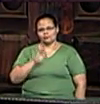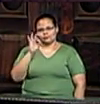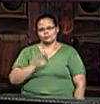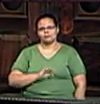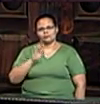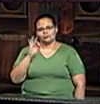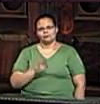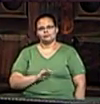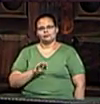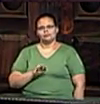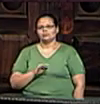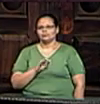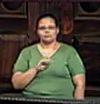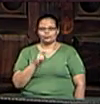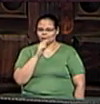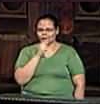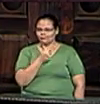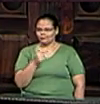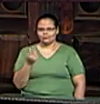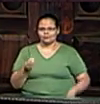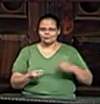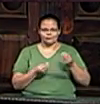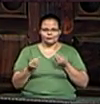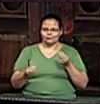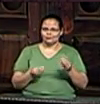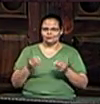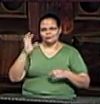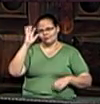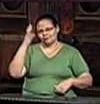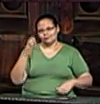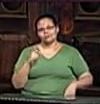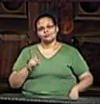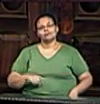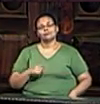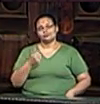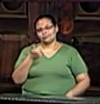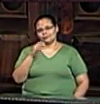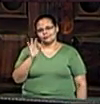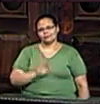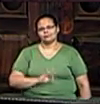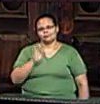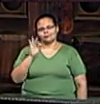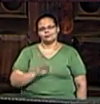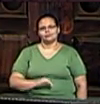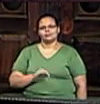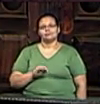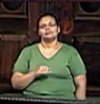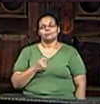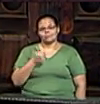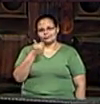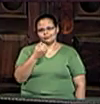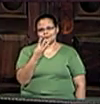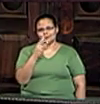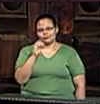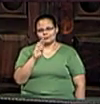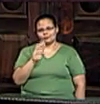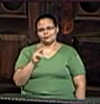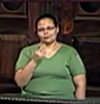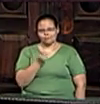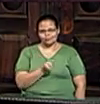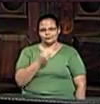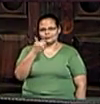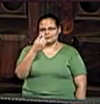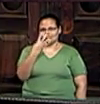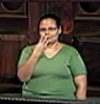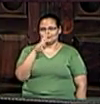10%, não existe solução nessa crise. E quando eu falo 10% de 140 bilhões, eu estou falando de